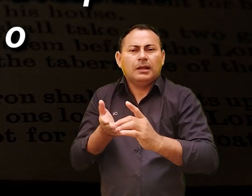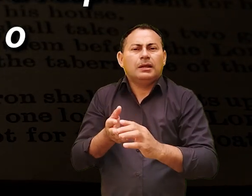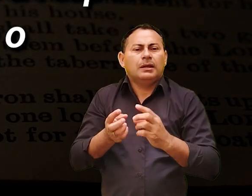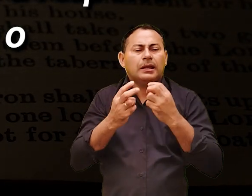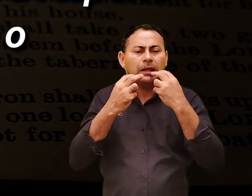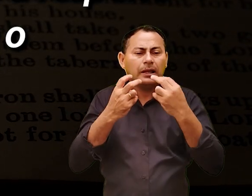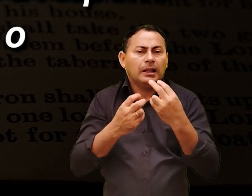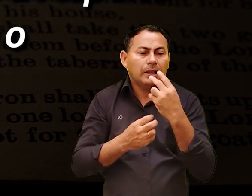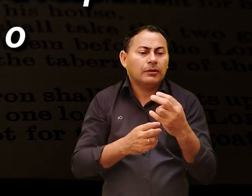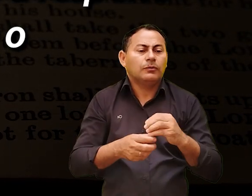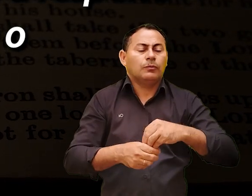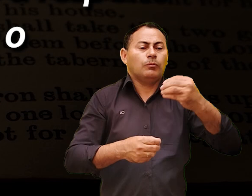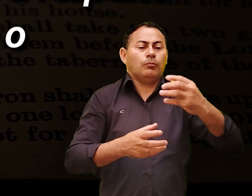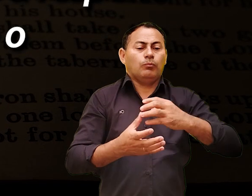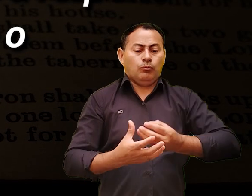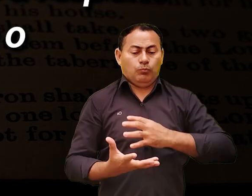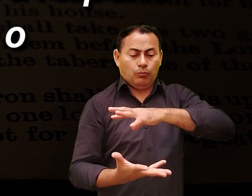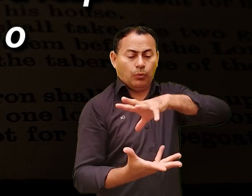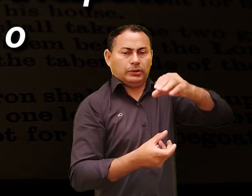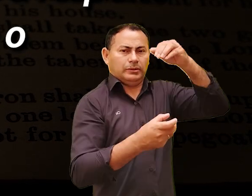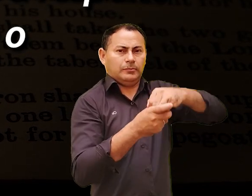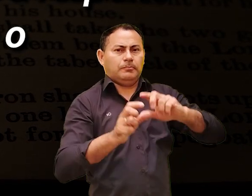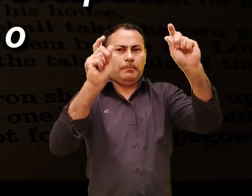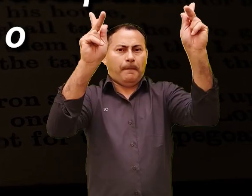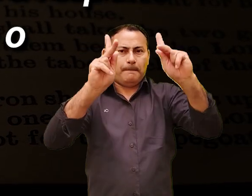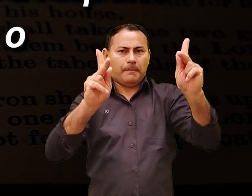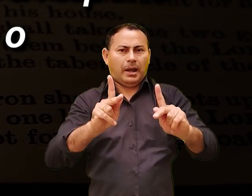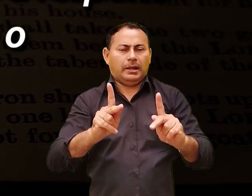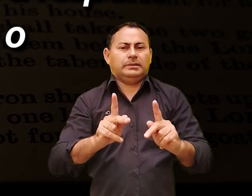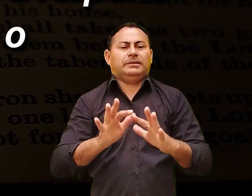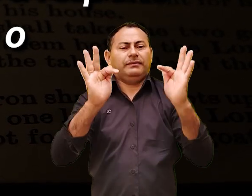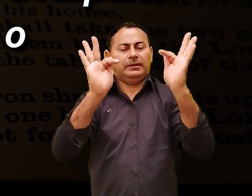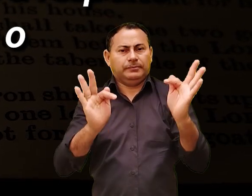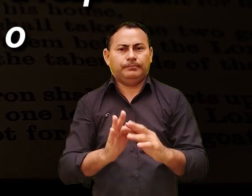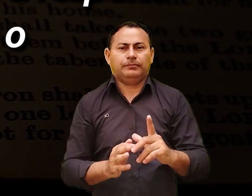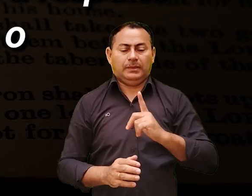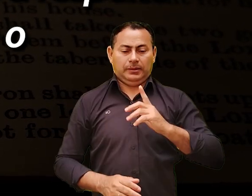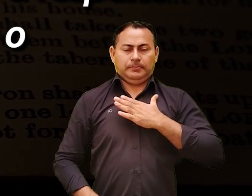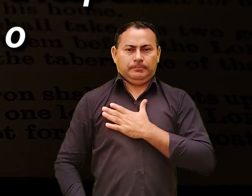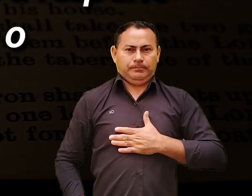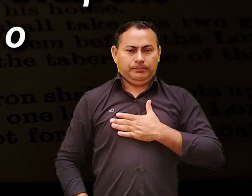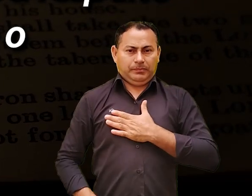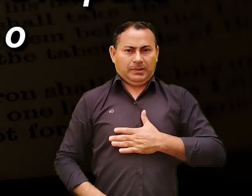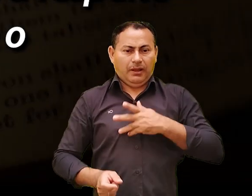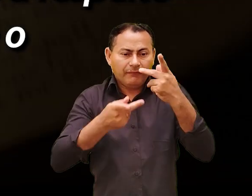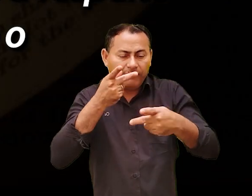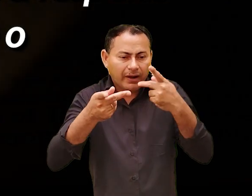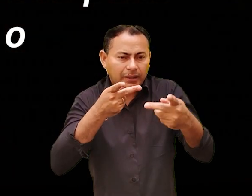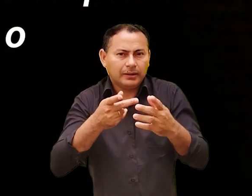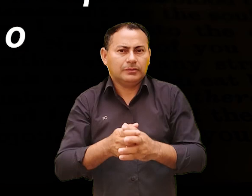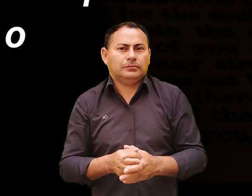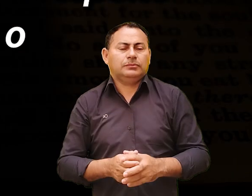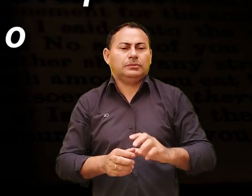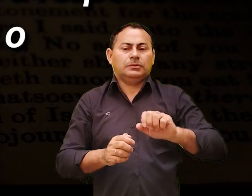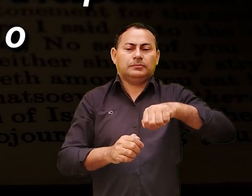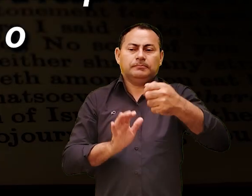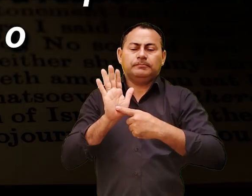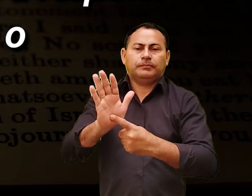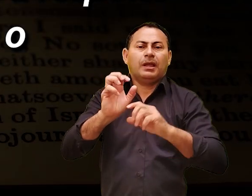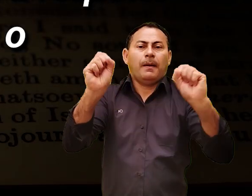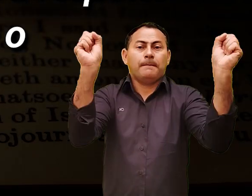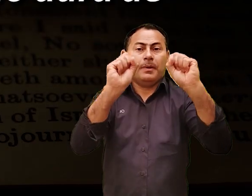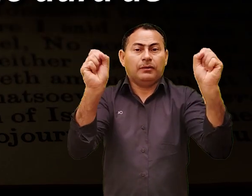no mundo interior, paz e prosperidade. Tenho a satisfação de falar-lhe a respeito dos sinais